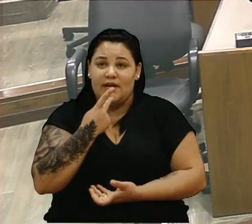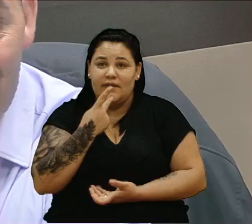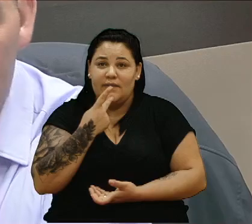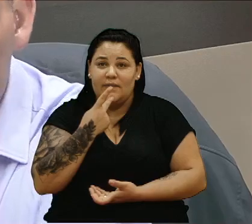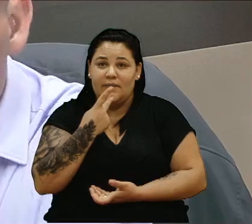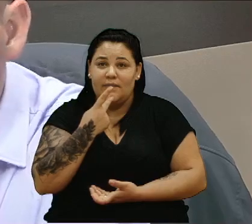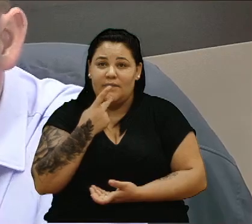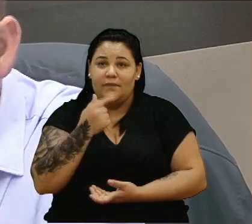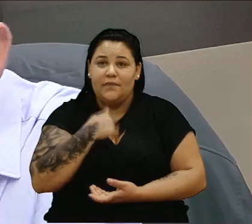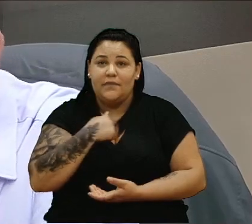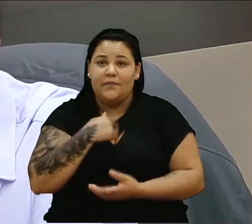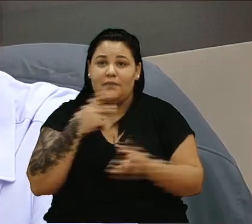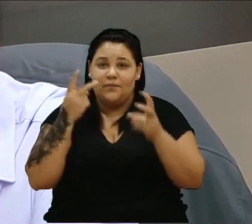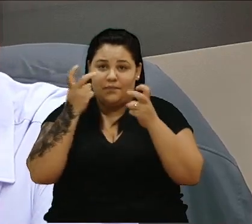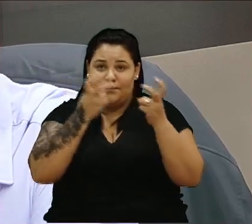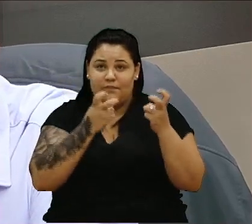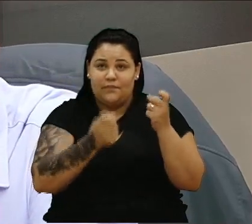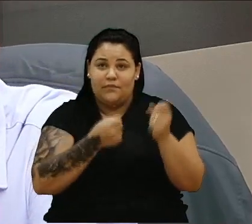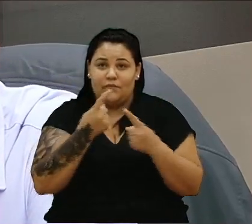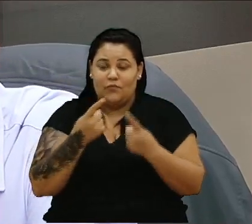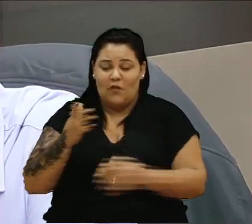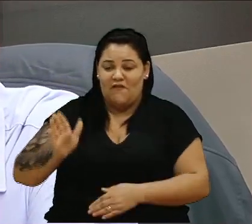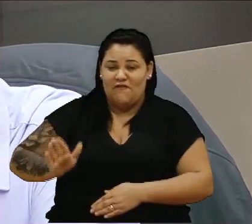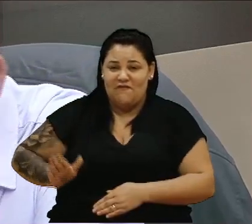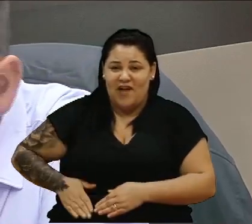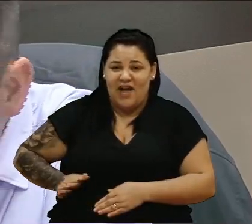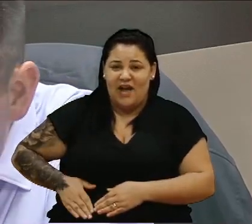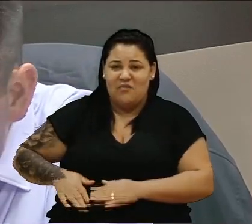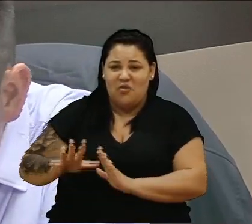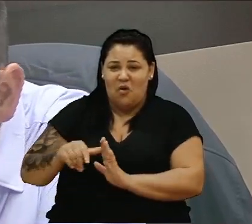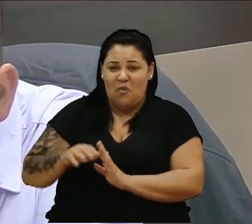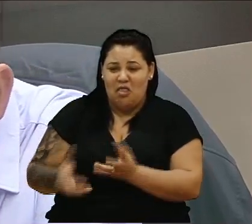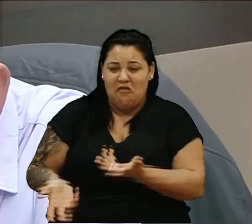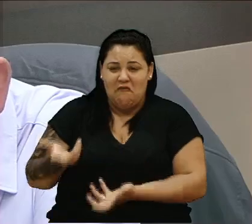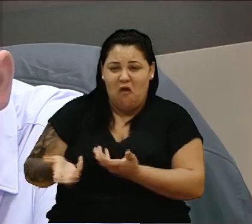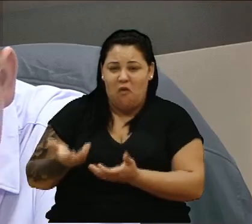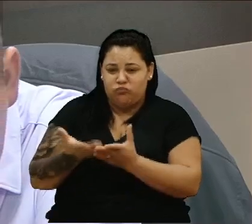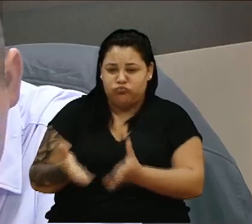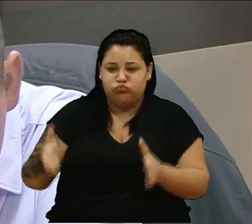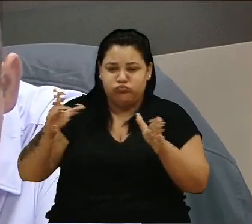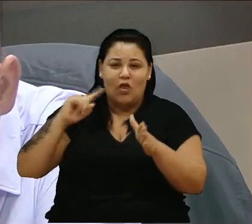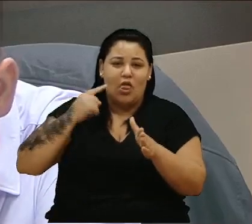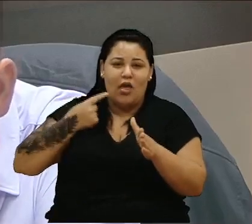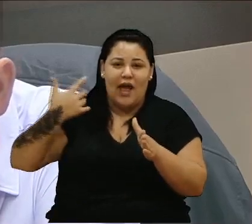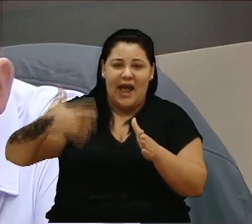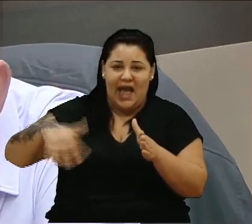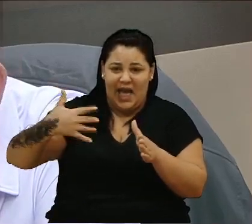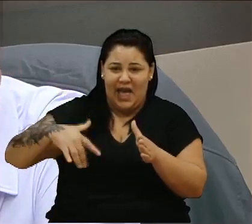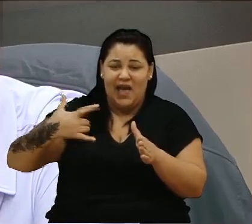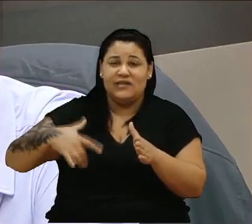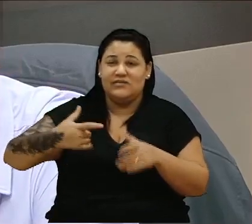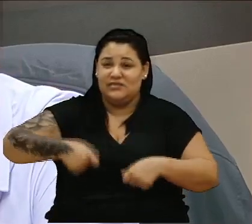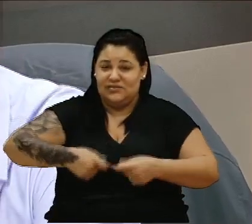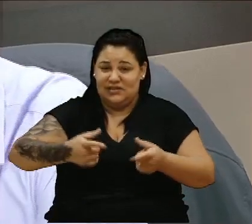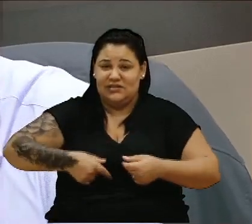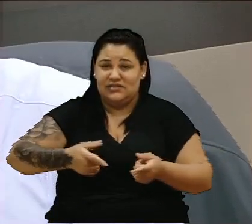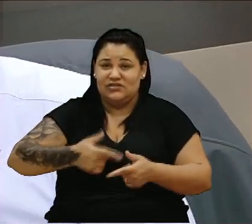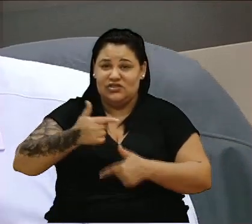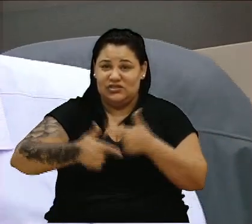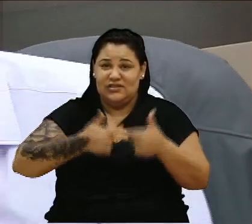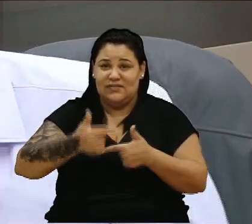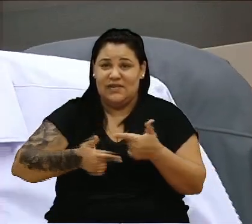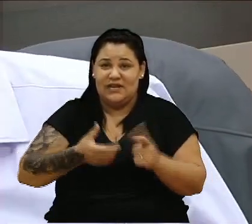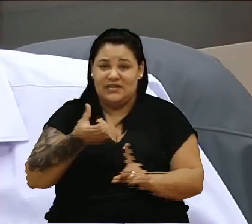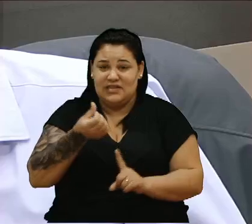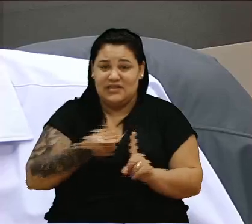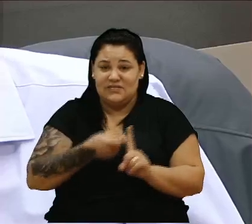um dos marginais, vagabundos que estava colocando fogo nos contêineres, que nos custa muito, que a gente trabalha 6 meses nesse país só para pagar imposto,